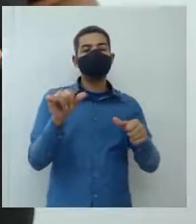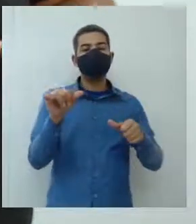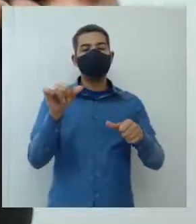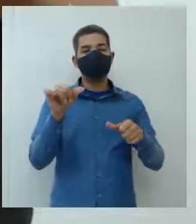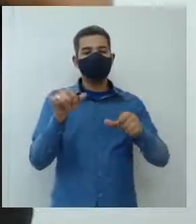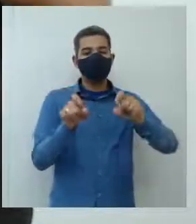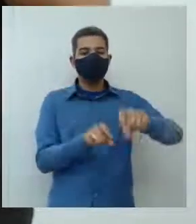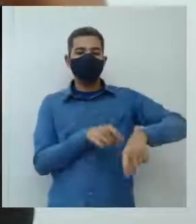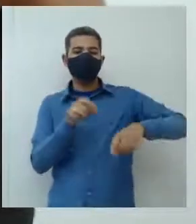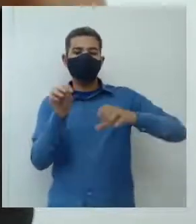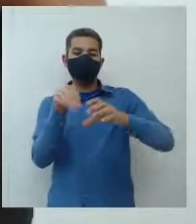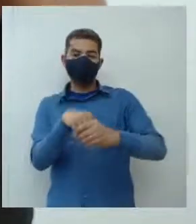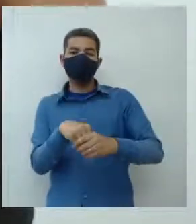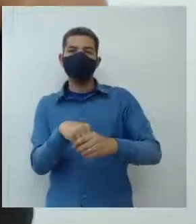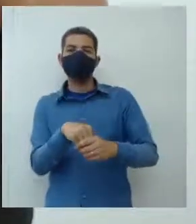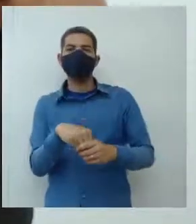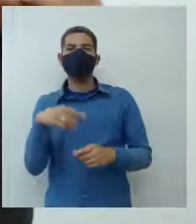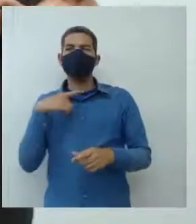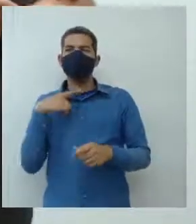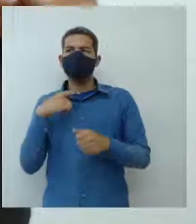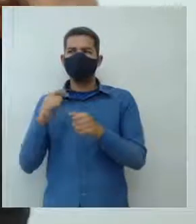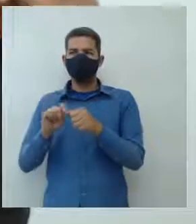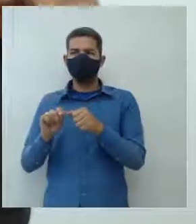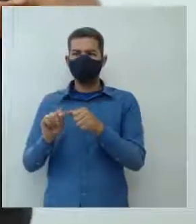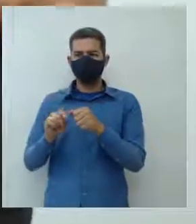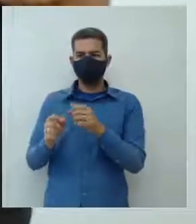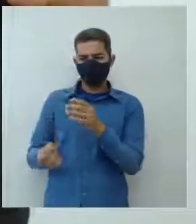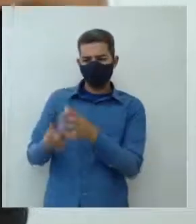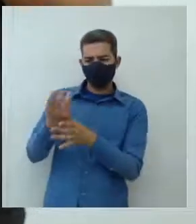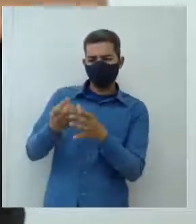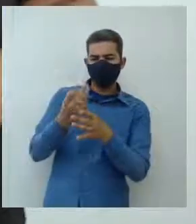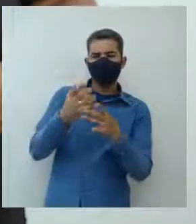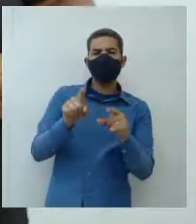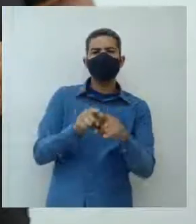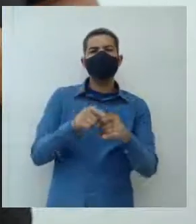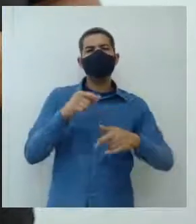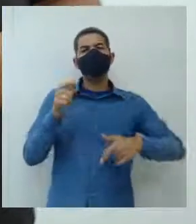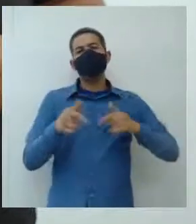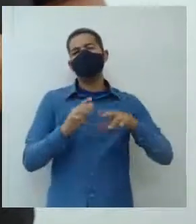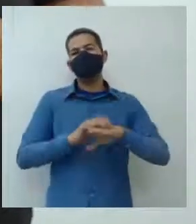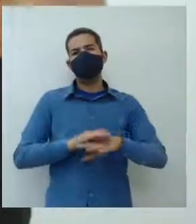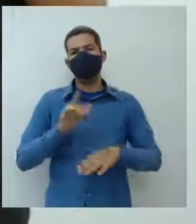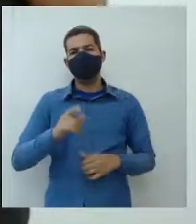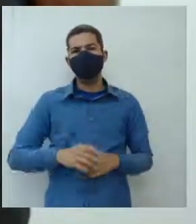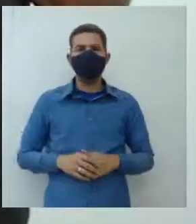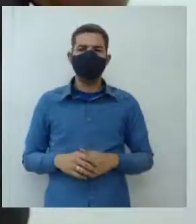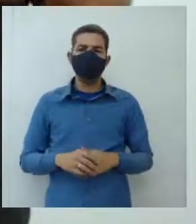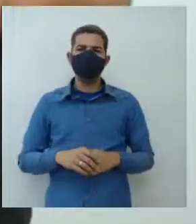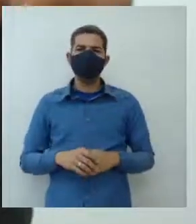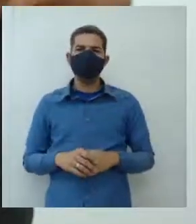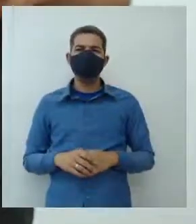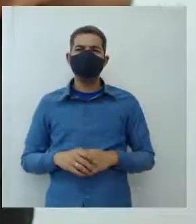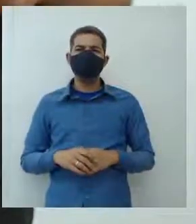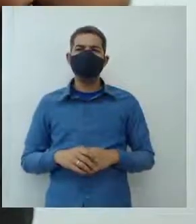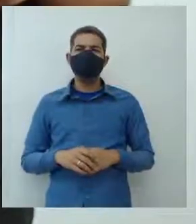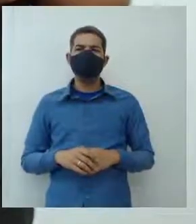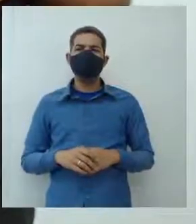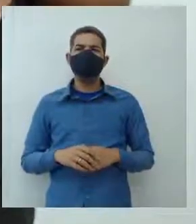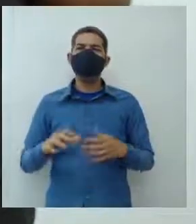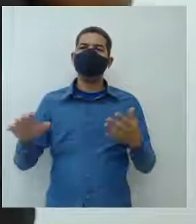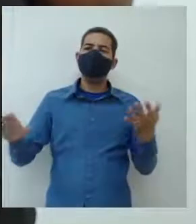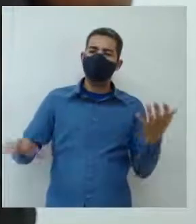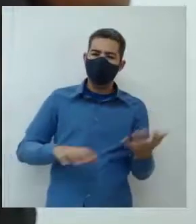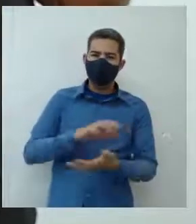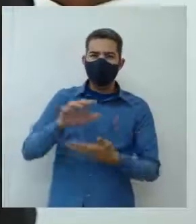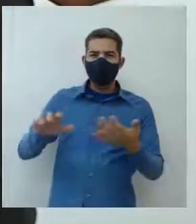campo, de uma maior produção e uma maior produtividade. E daí a gente vai perceber que com essa Revolução Verde chegando, a gente